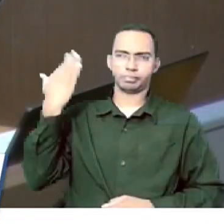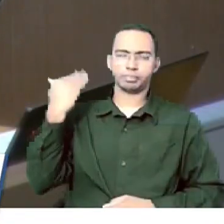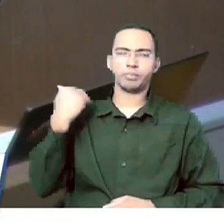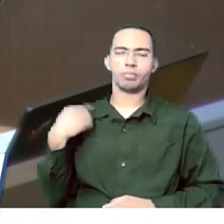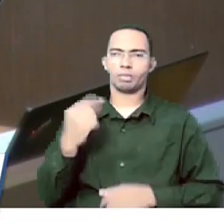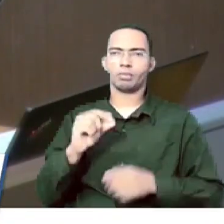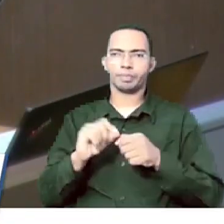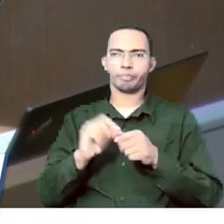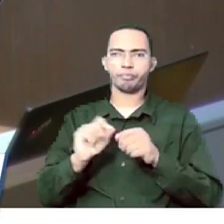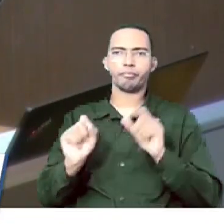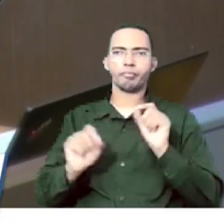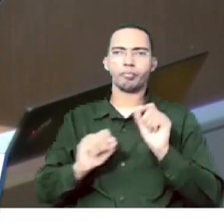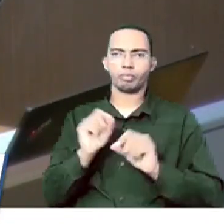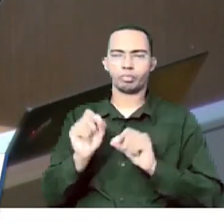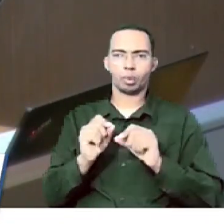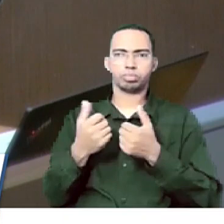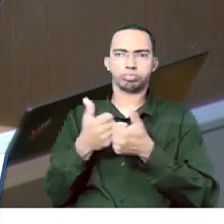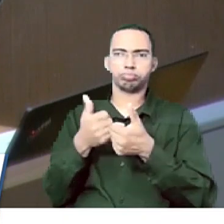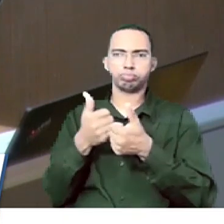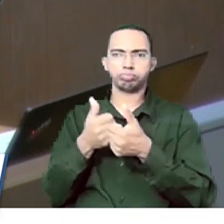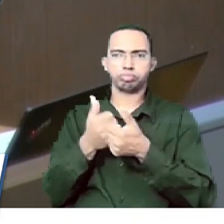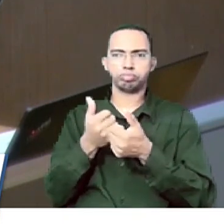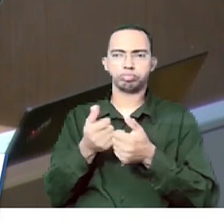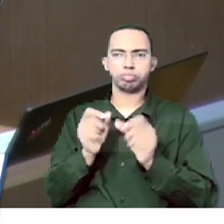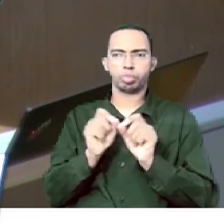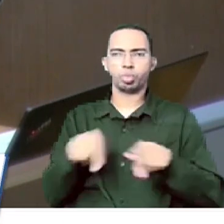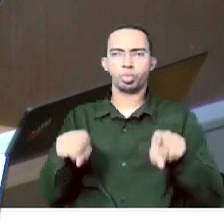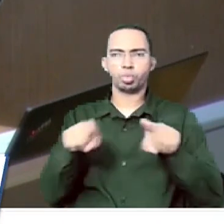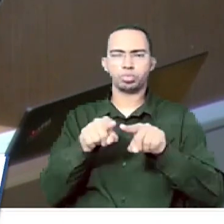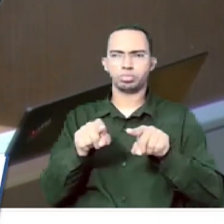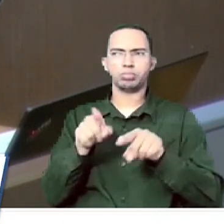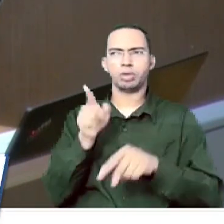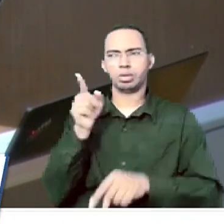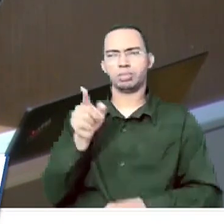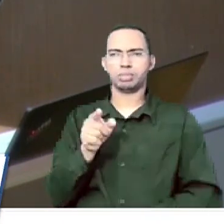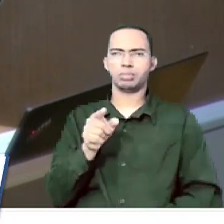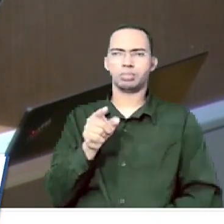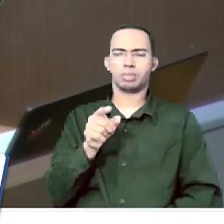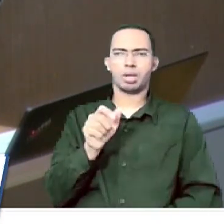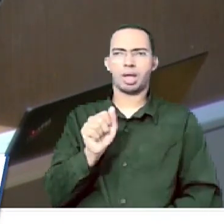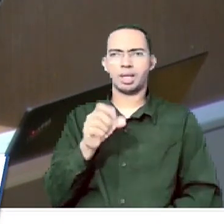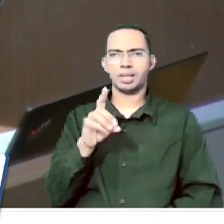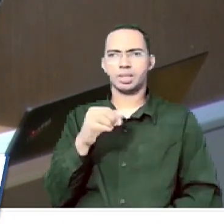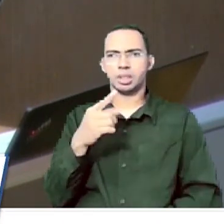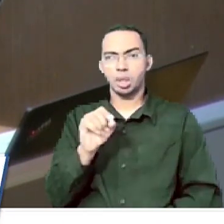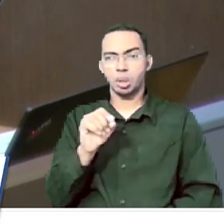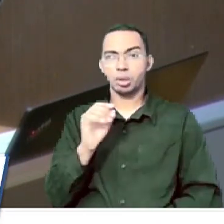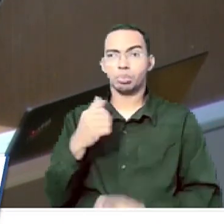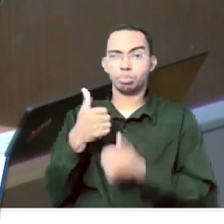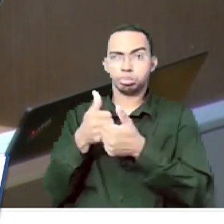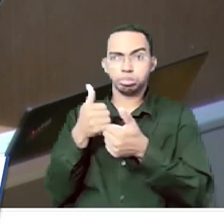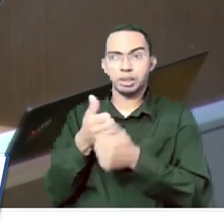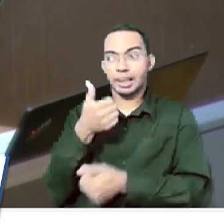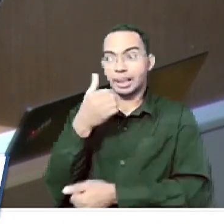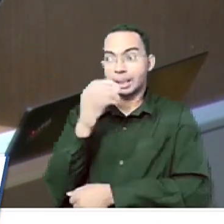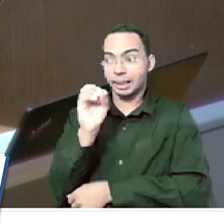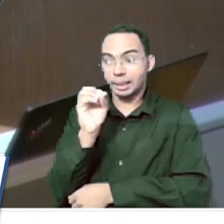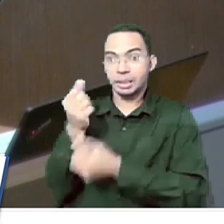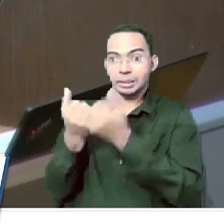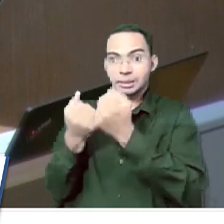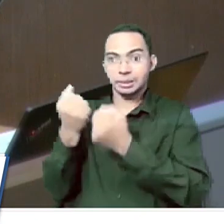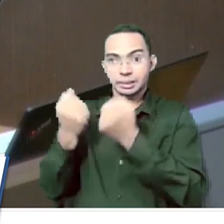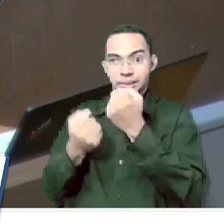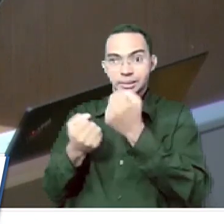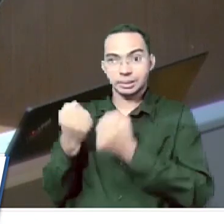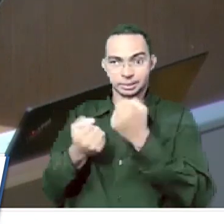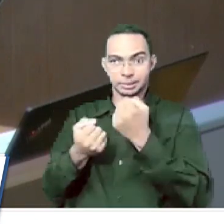um acompanhamento disso na Abrão Brickman. Eu acompanhei de cada 10 carros